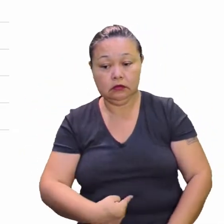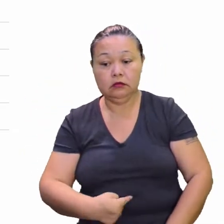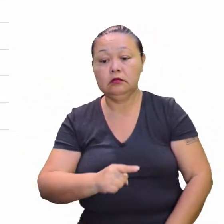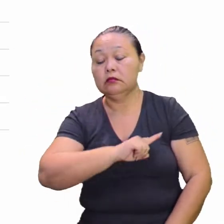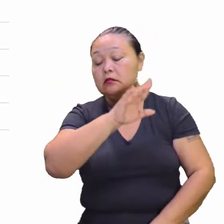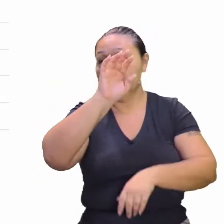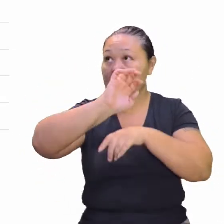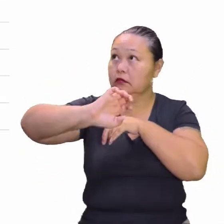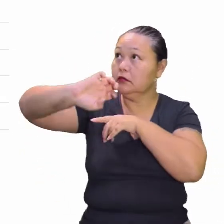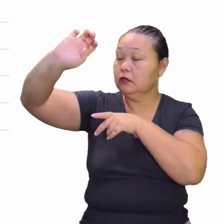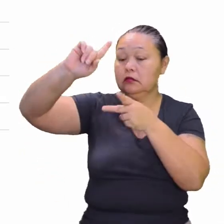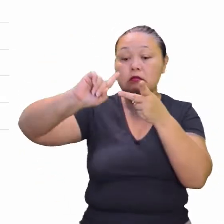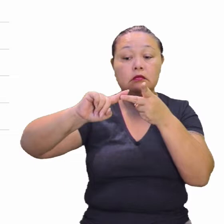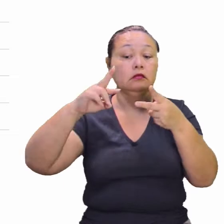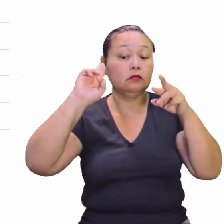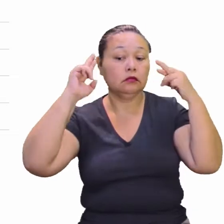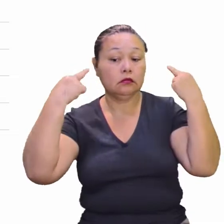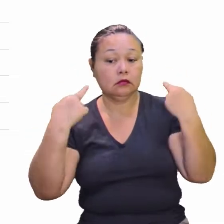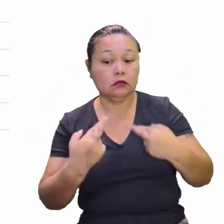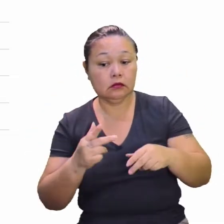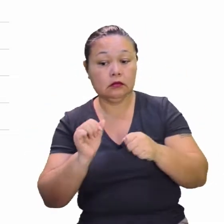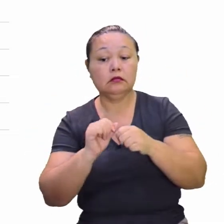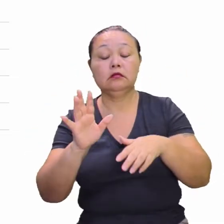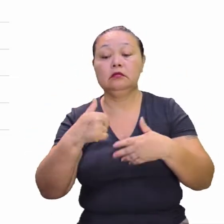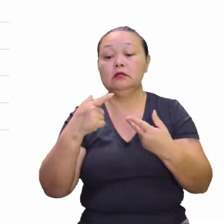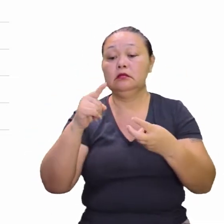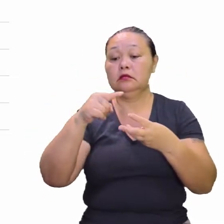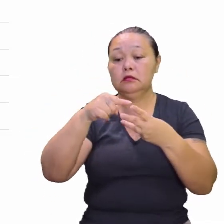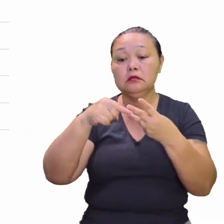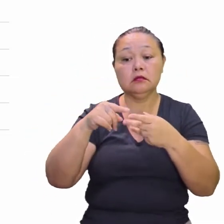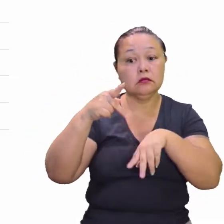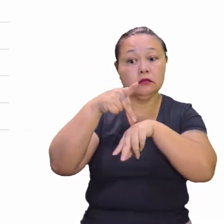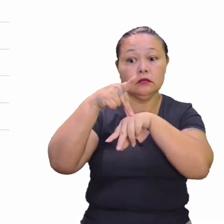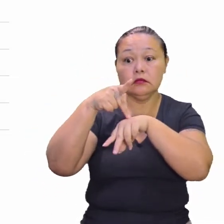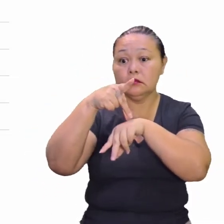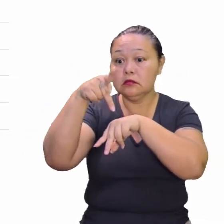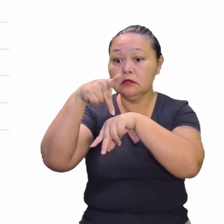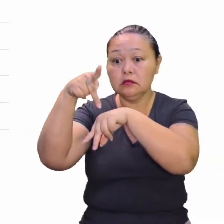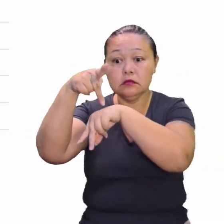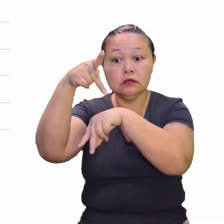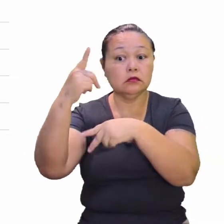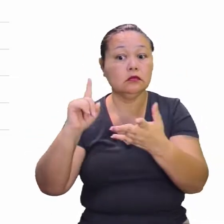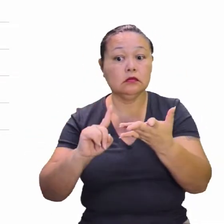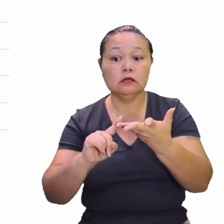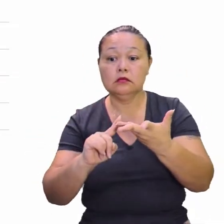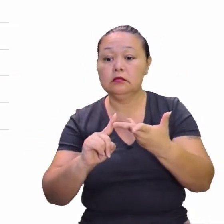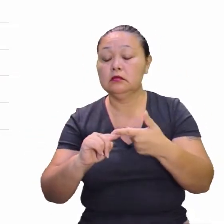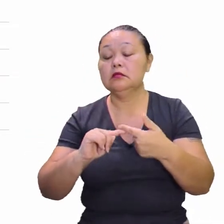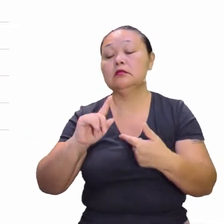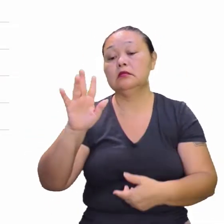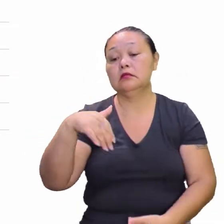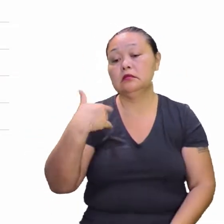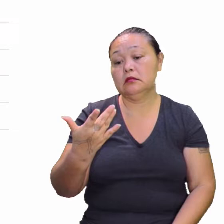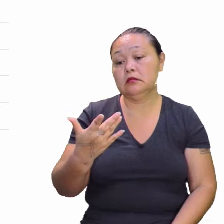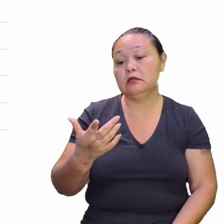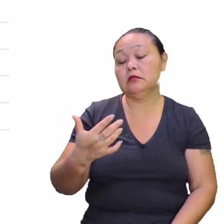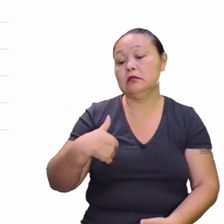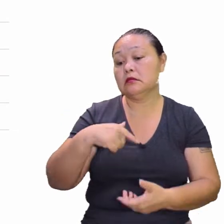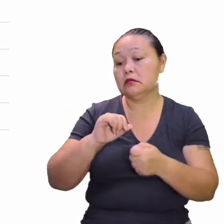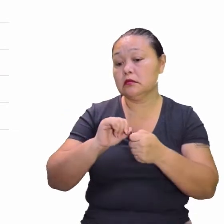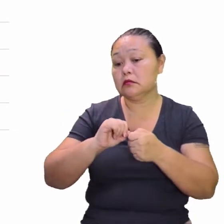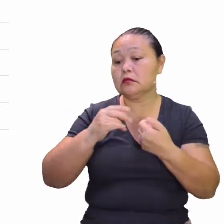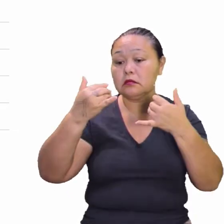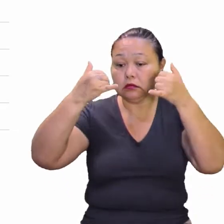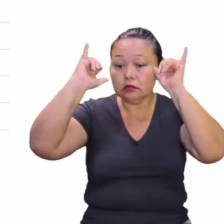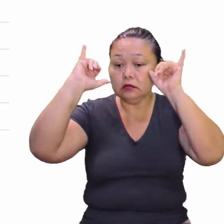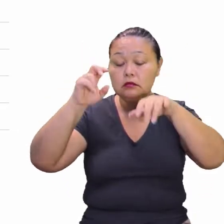a Europa, vai para a Rússia. É isso? Exato. Então, obviamente, é o chamado gado verde, né? O